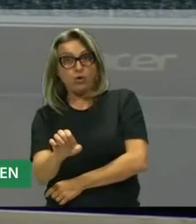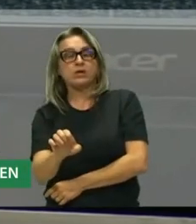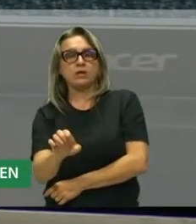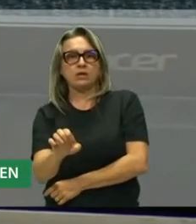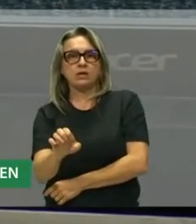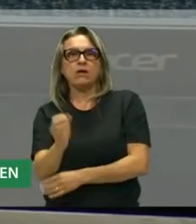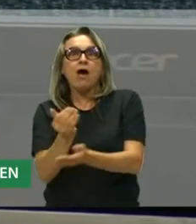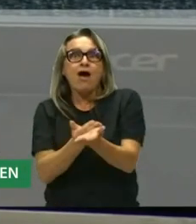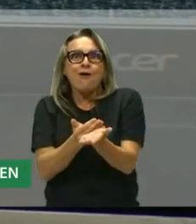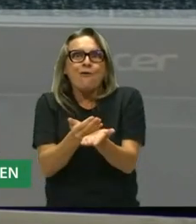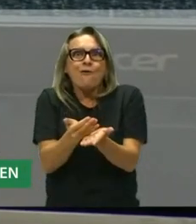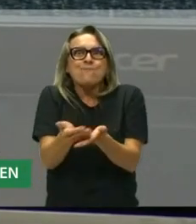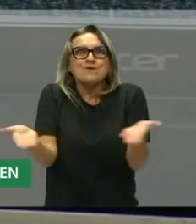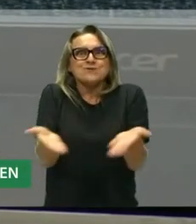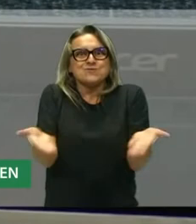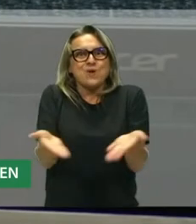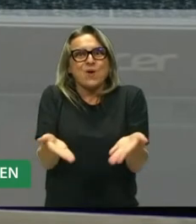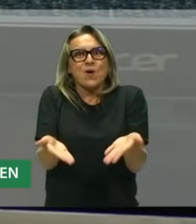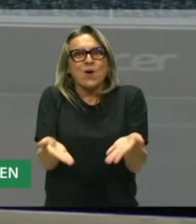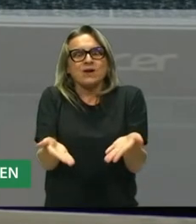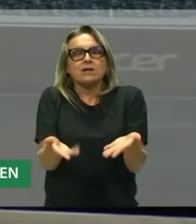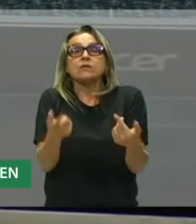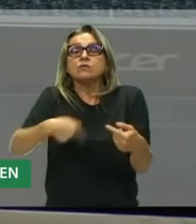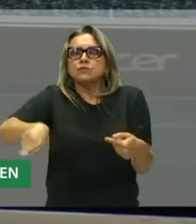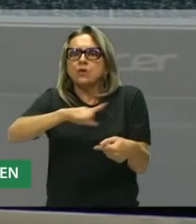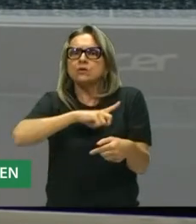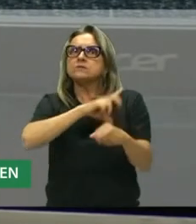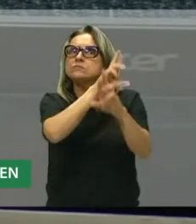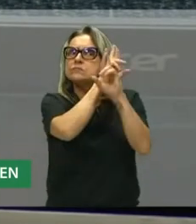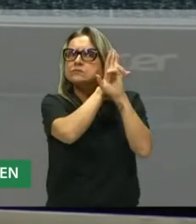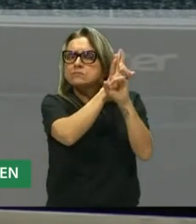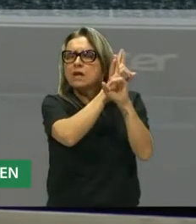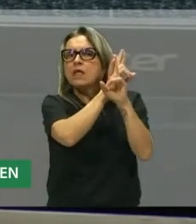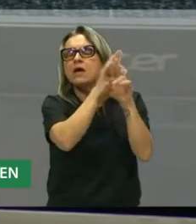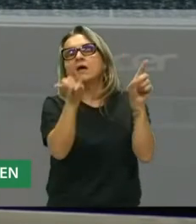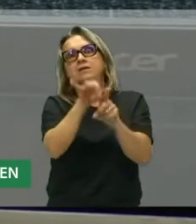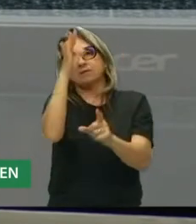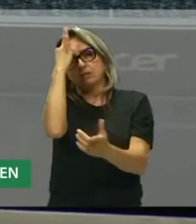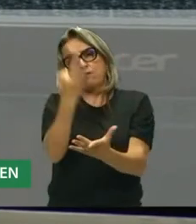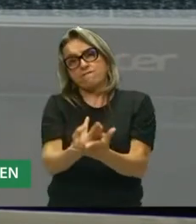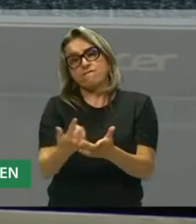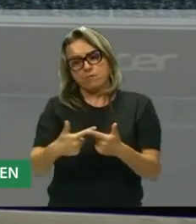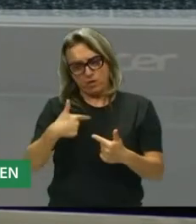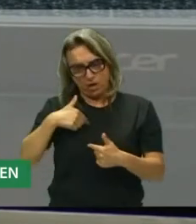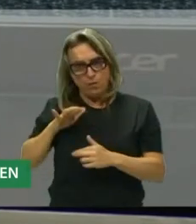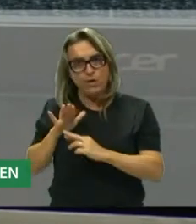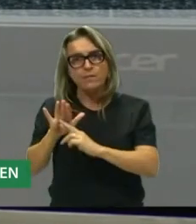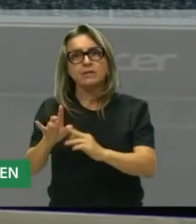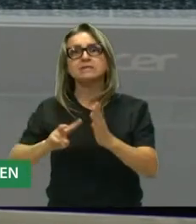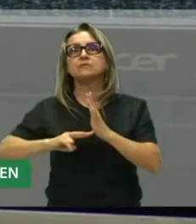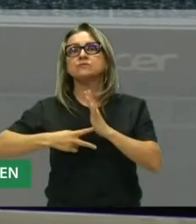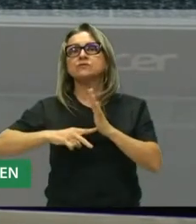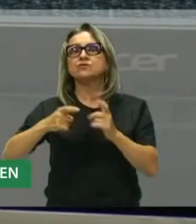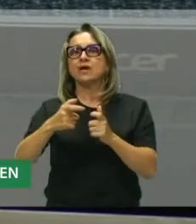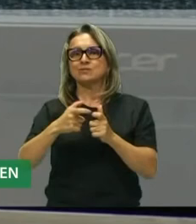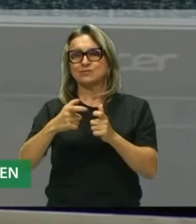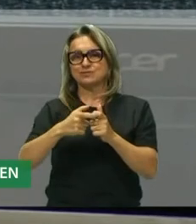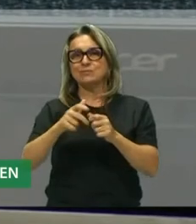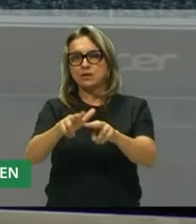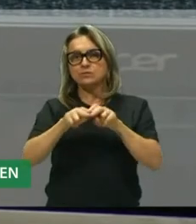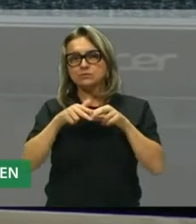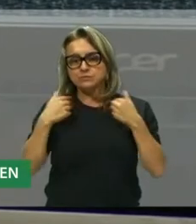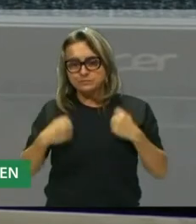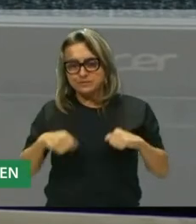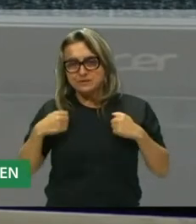para que a gente possa, eu digo a gente, porque como eu represento o Sindicato dos Médicos, eu tenho que falar